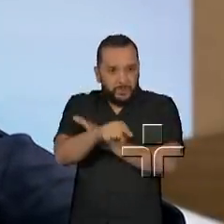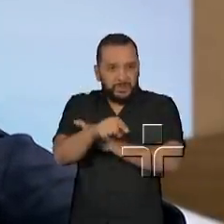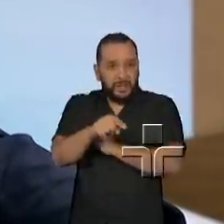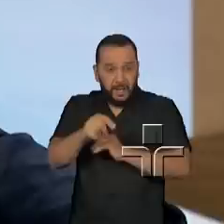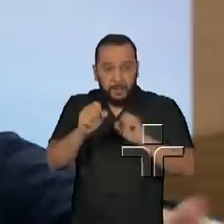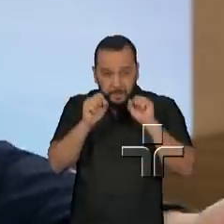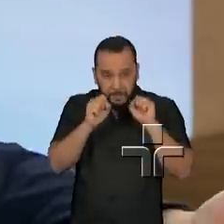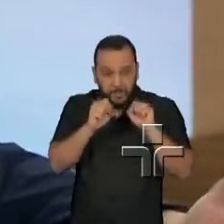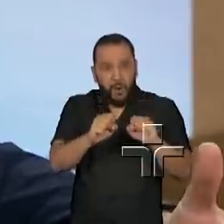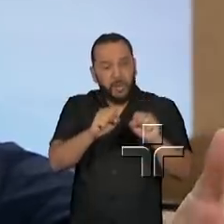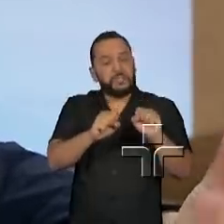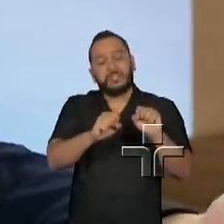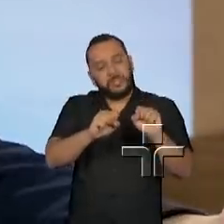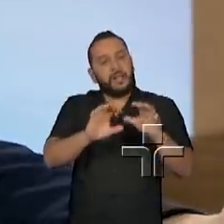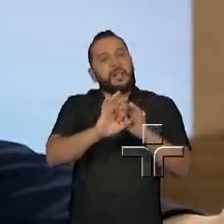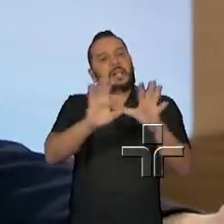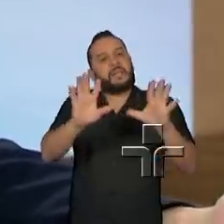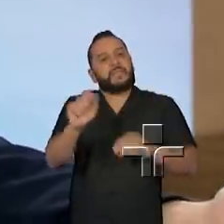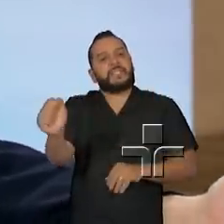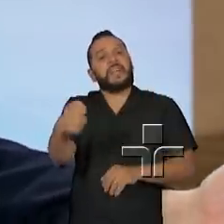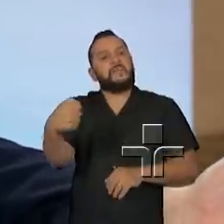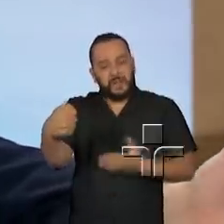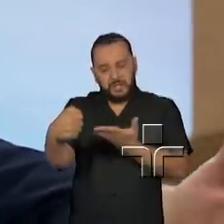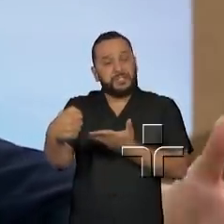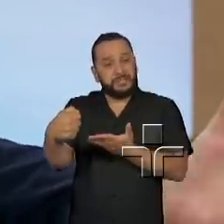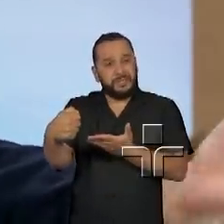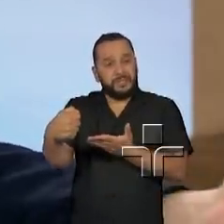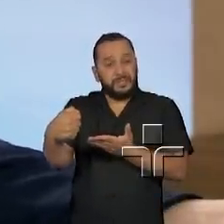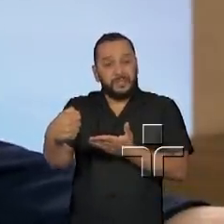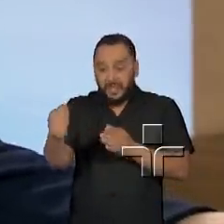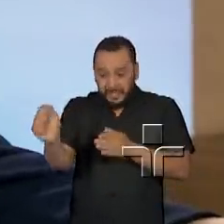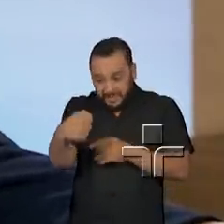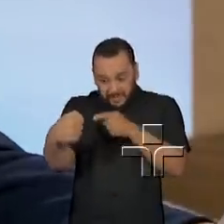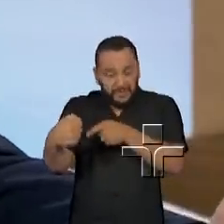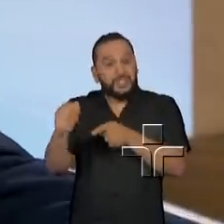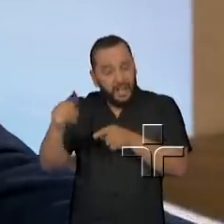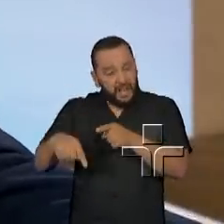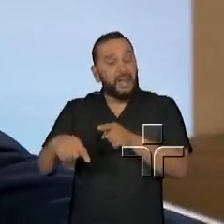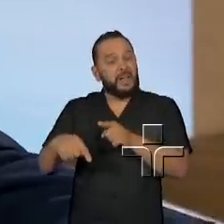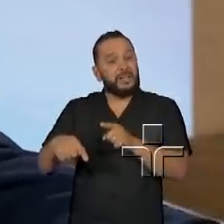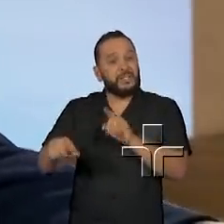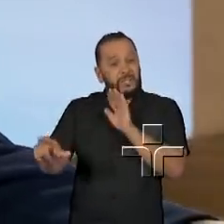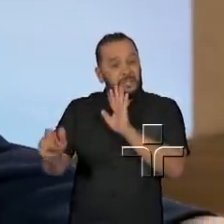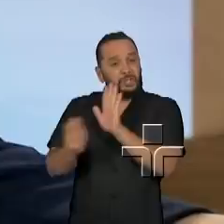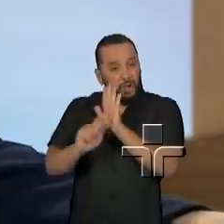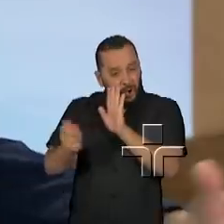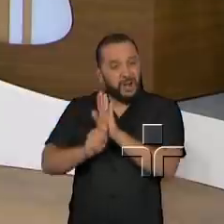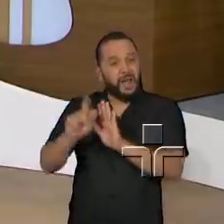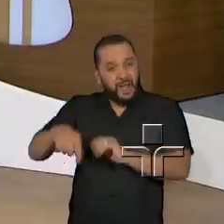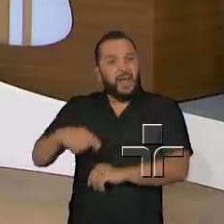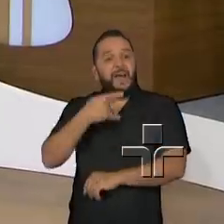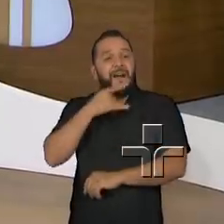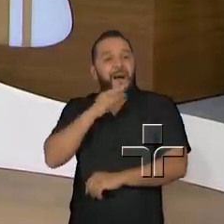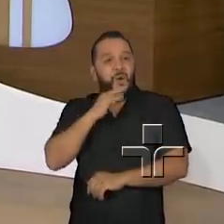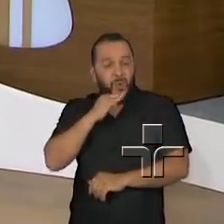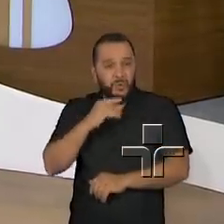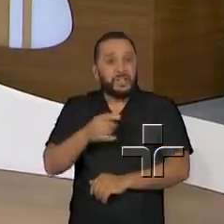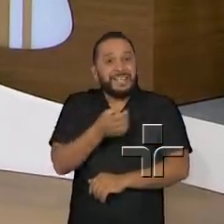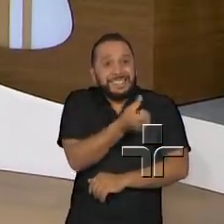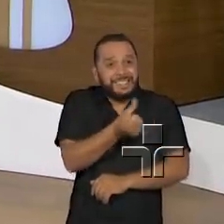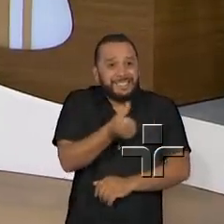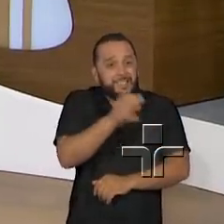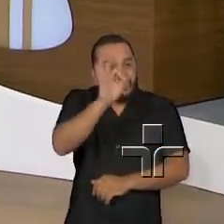estranheza. E no Brasil, a droga que é mais consumida é o álcool. 66% da população já teve contato com álcool. Não estou defendendo que